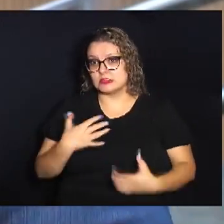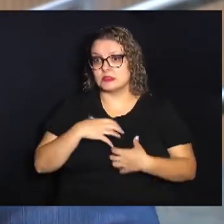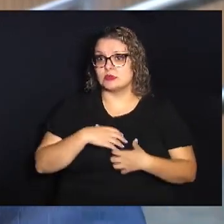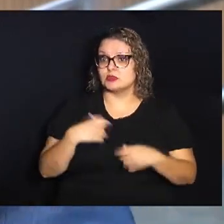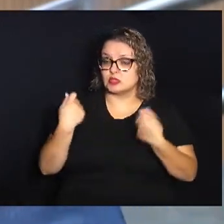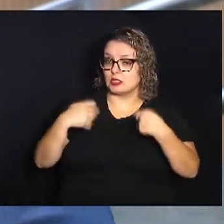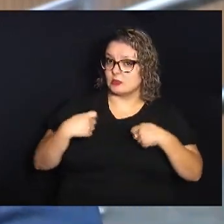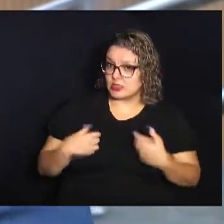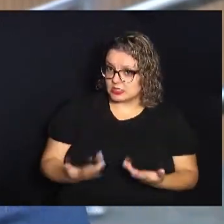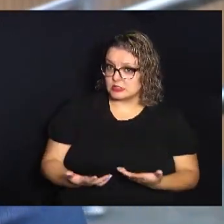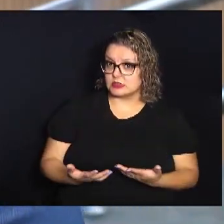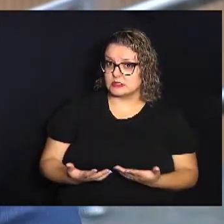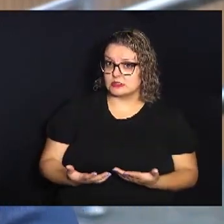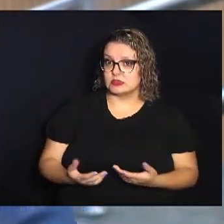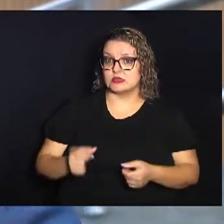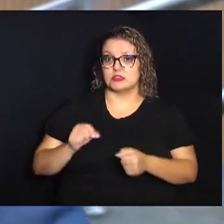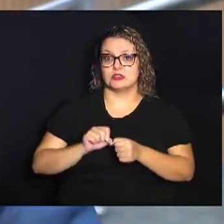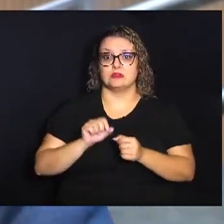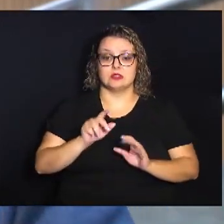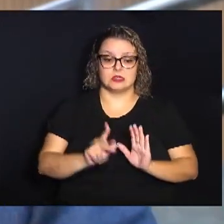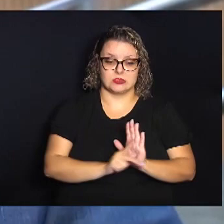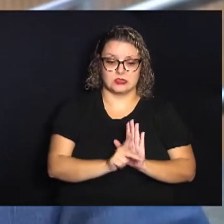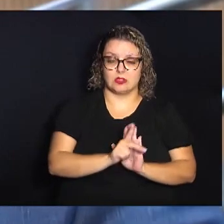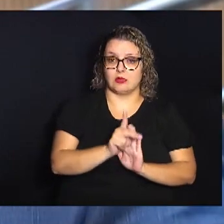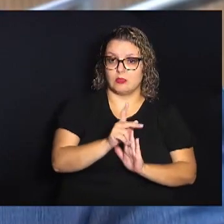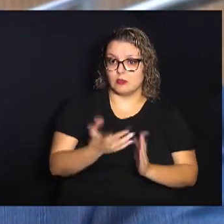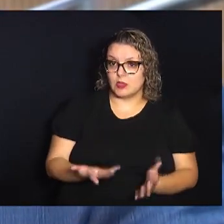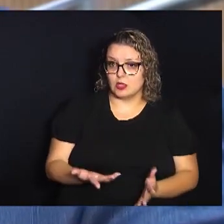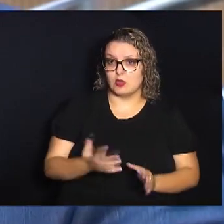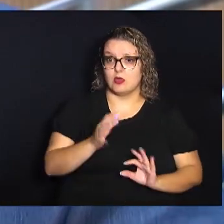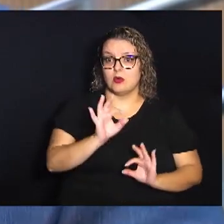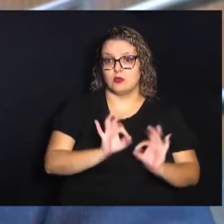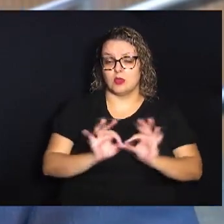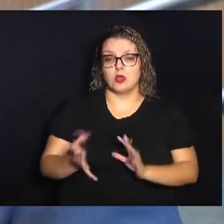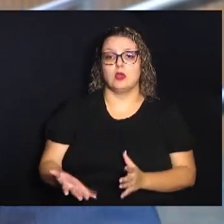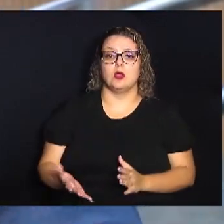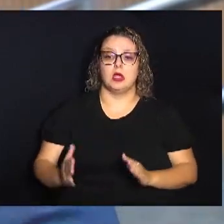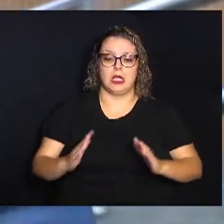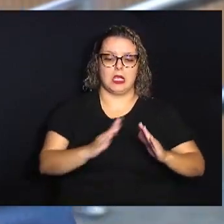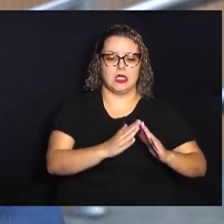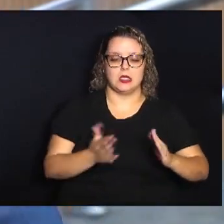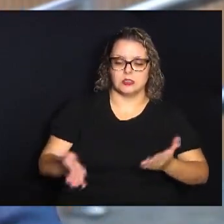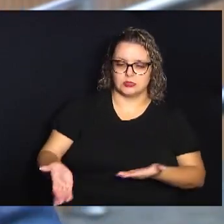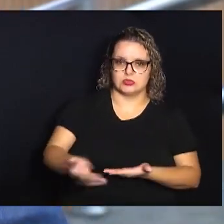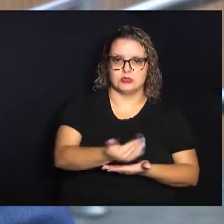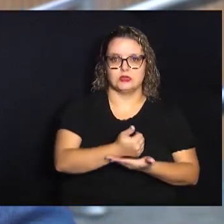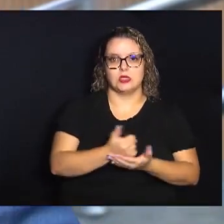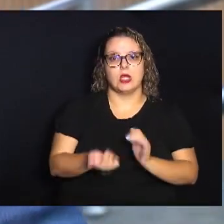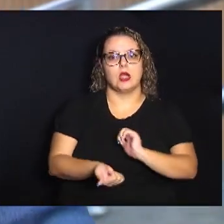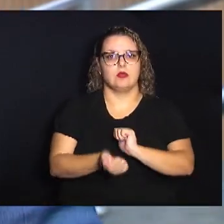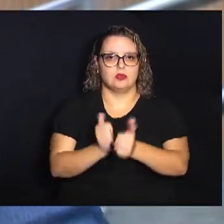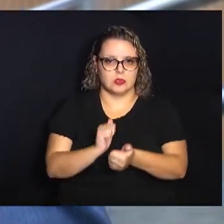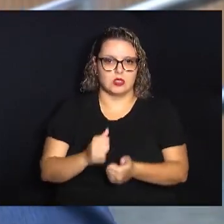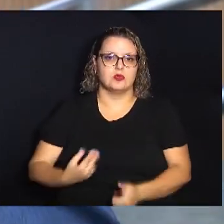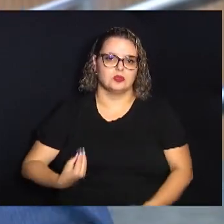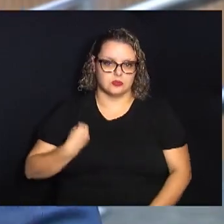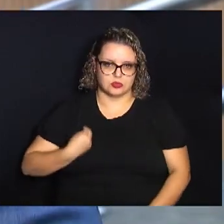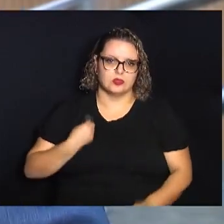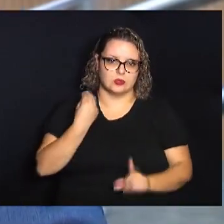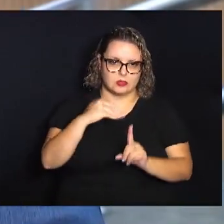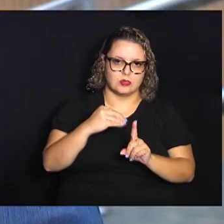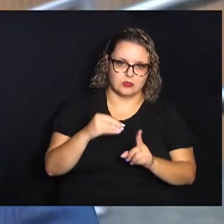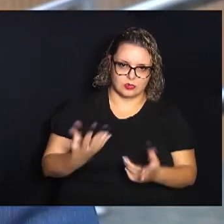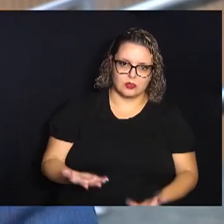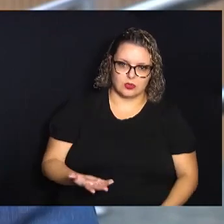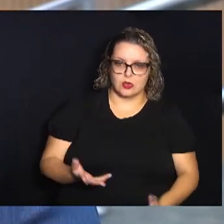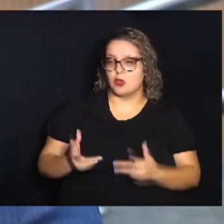necessidade de fazer um projeto da casa de acolhimento aos atletas que vivem em estado de vulnerabilidade,